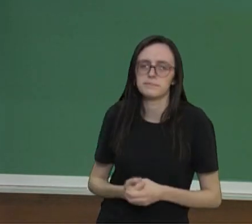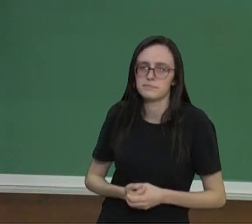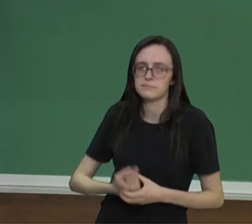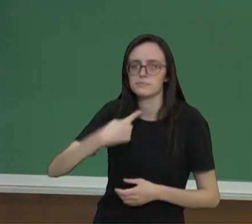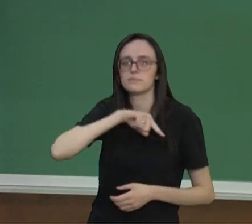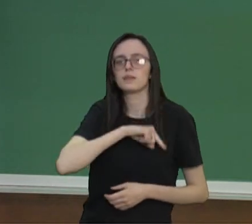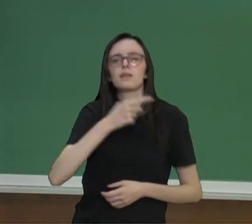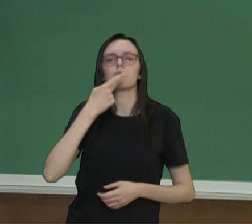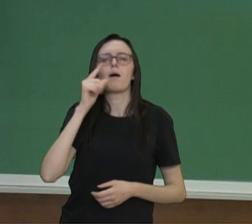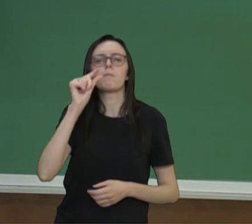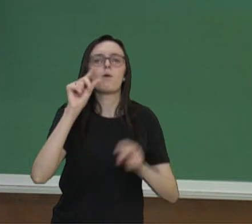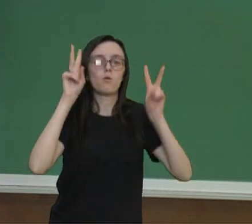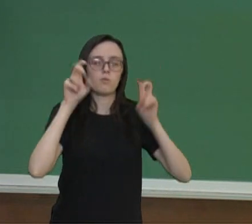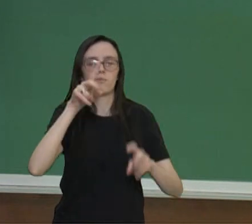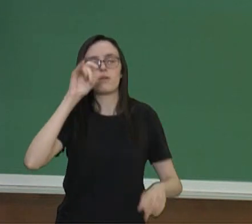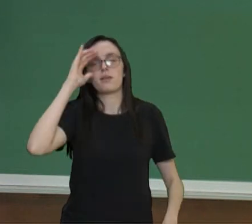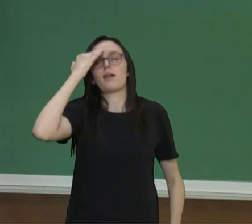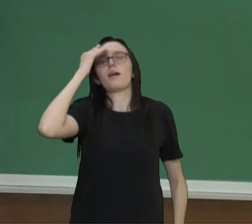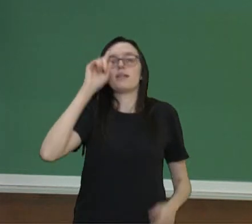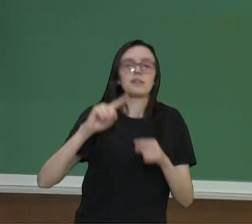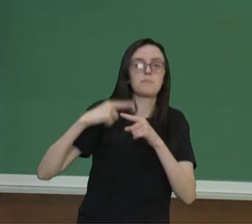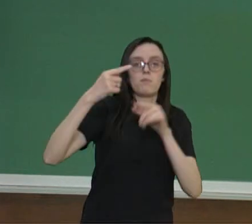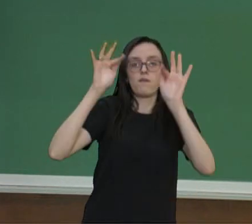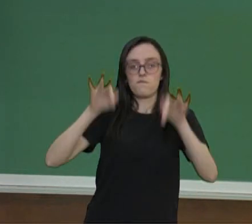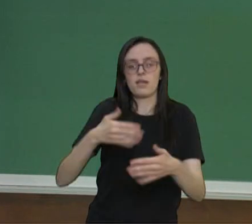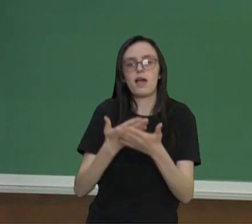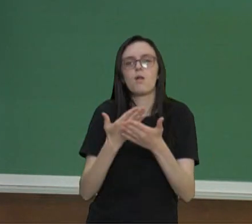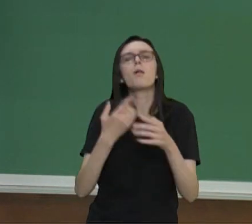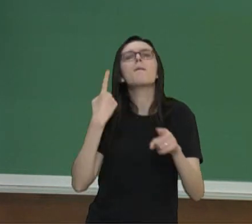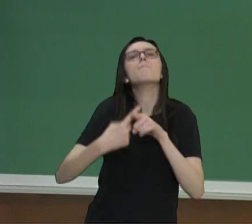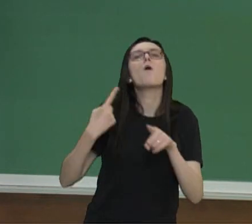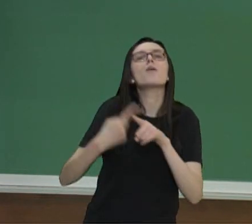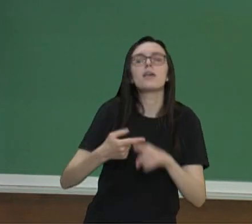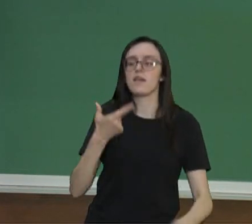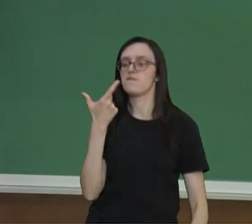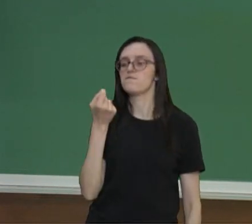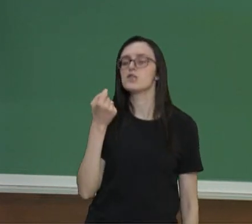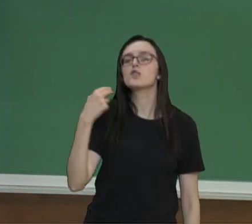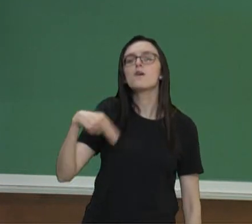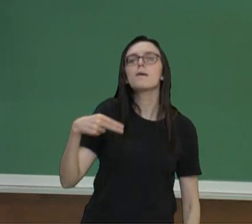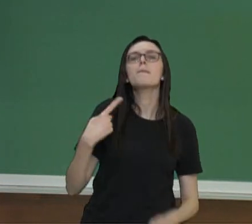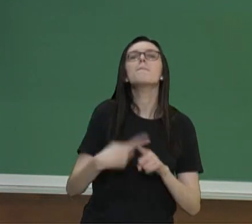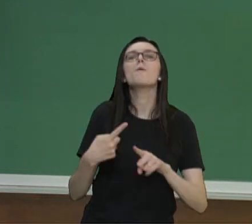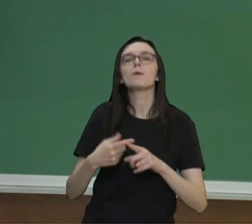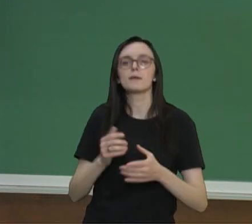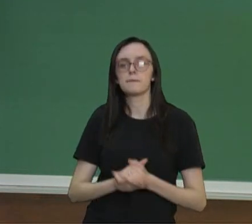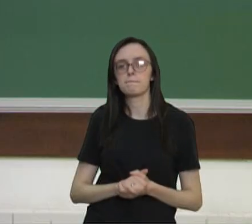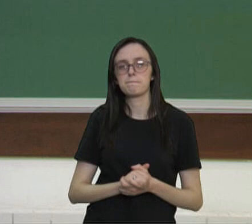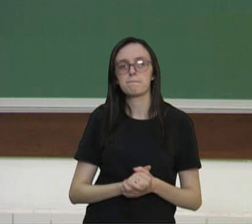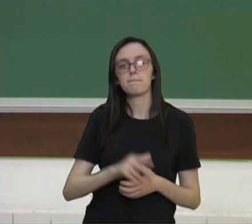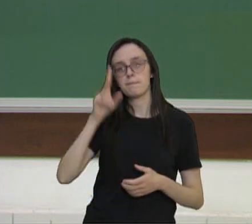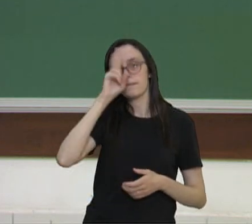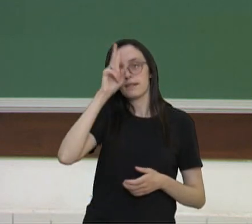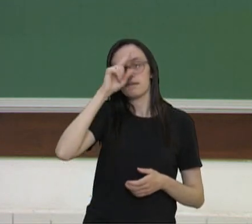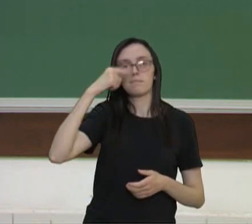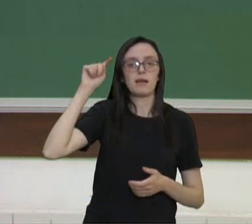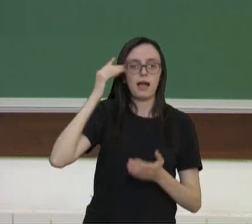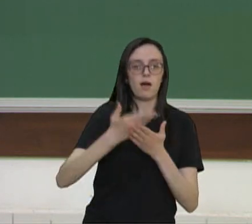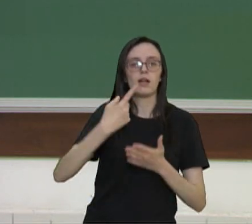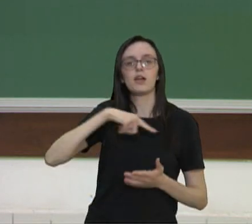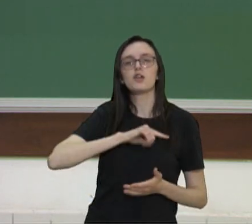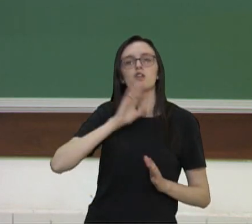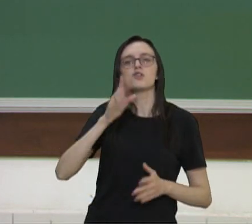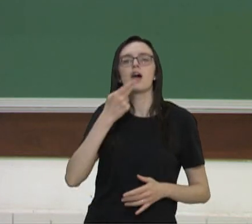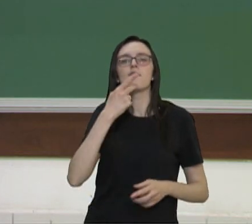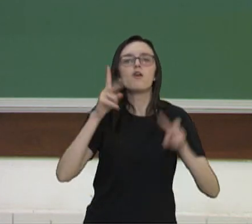falar hoje um pouquinho para você, e você vai entender no finalzinho da aula, o porquê 20 de novembro. Lembra então que nas últimas aulas a gente falou